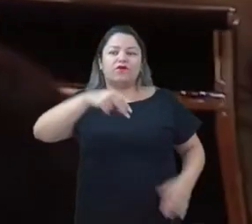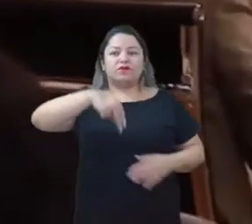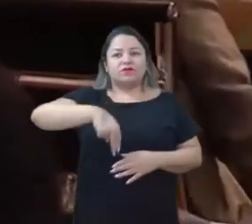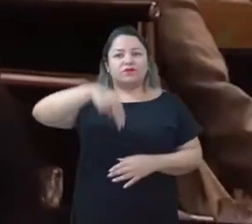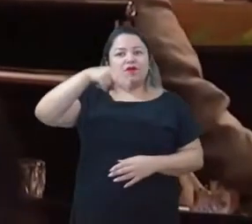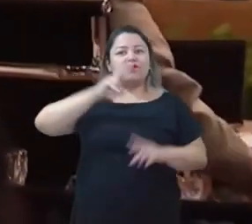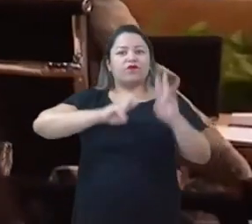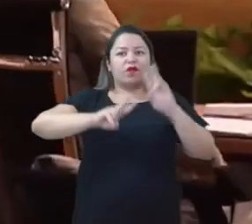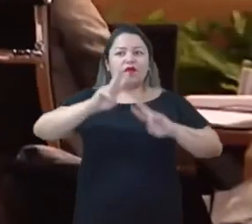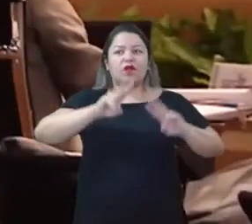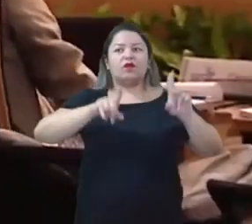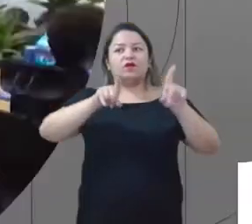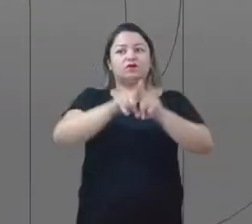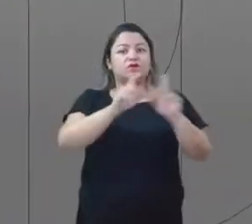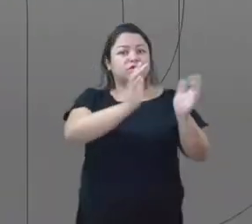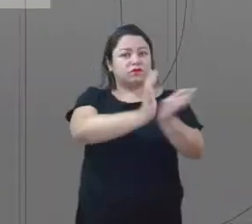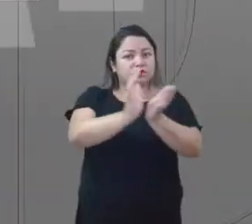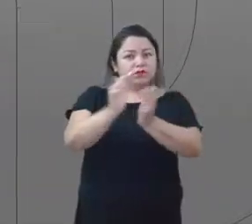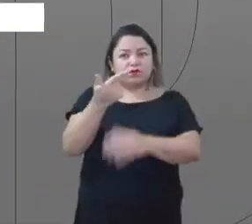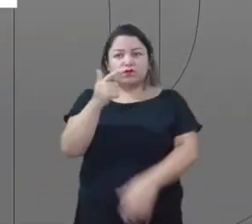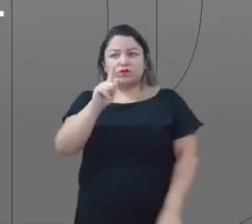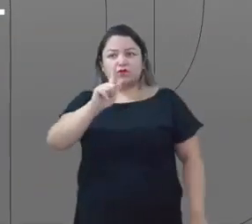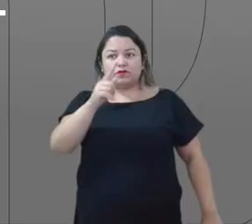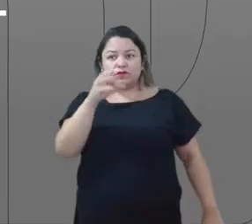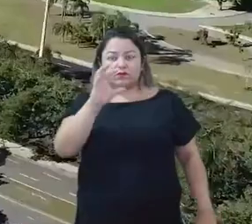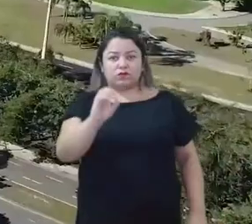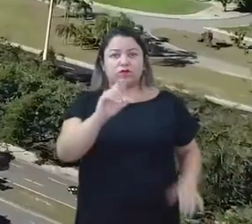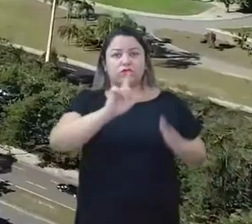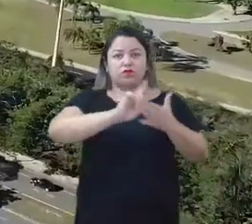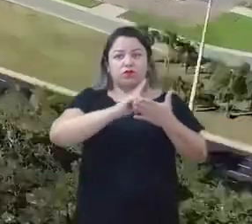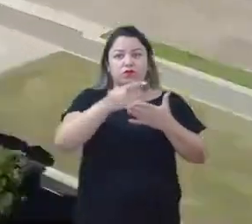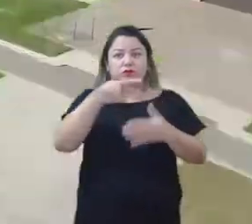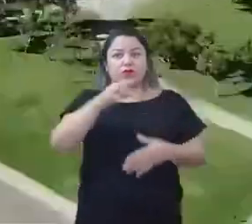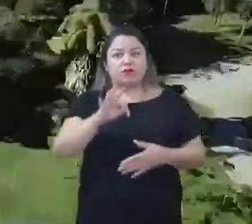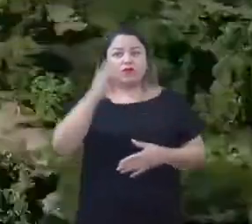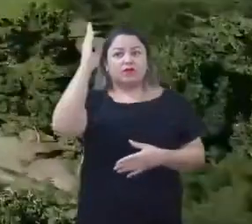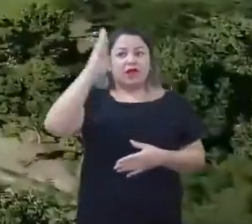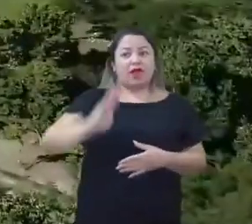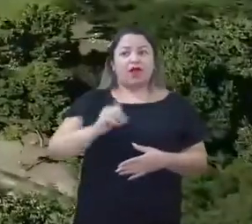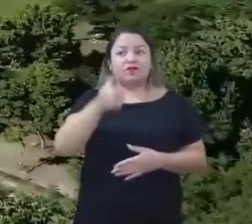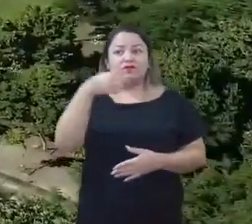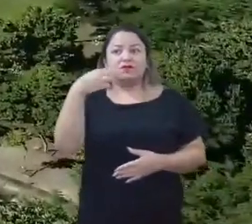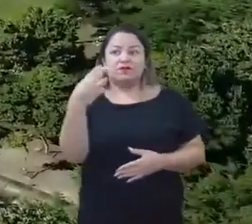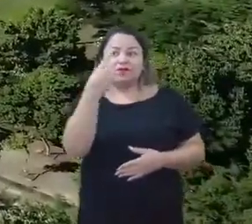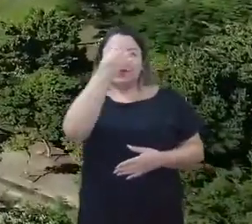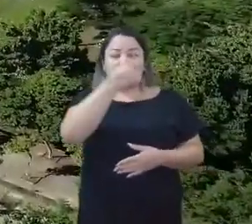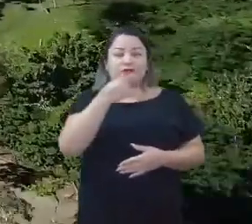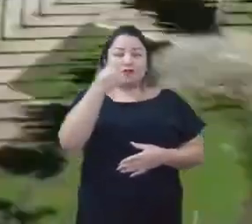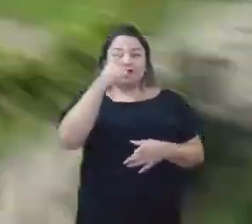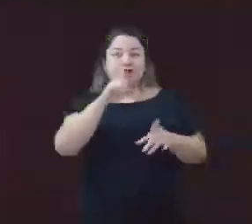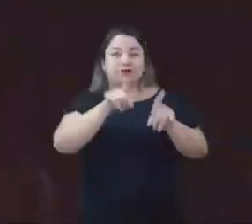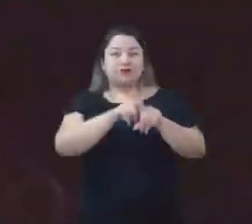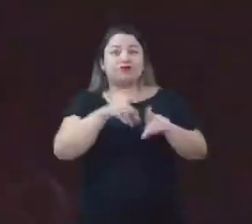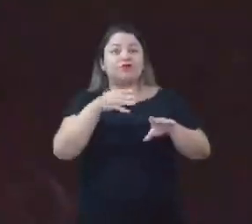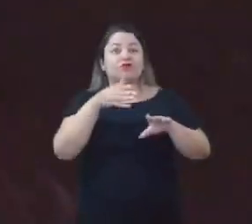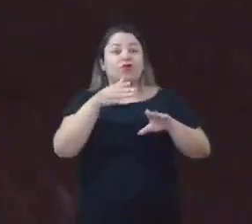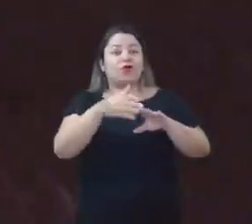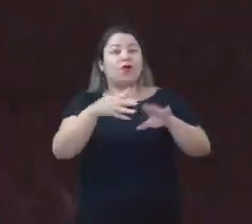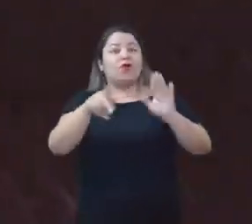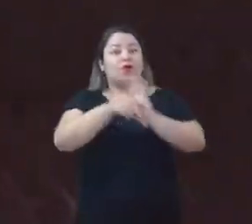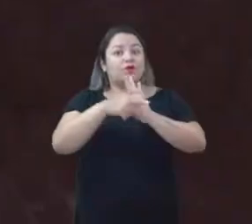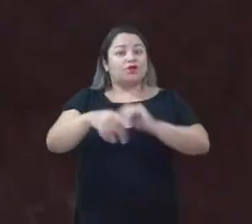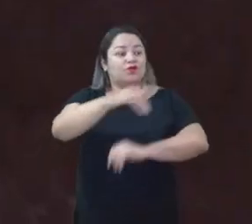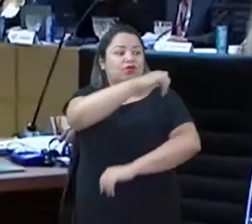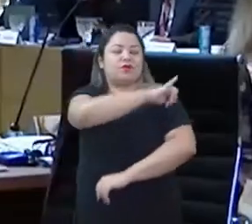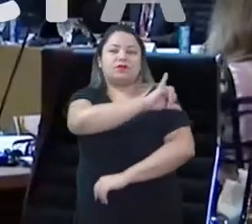o G20 em edições especiais do Jornal PT Brasil ao vivo, às 13 horas, direto do Rio de Janeiro. E